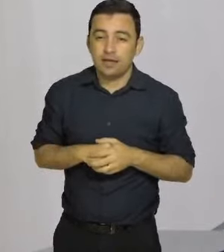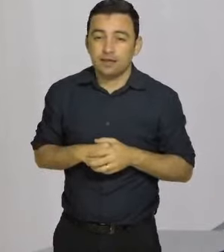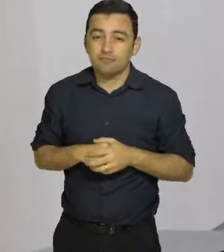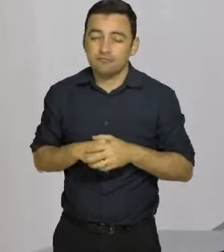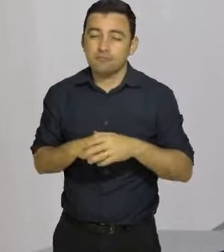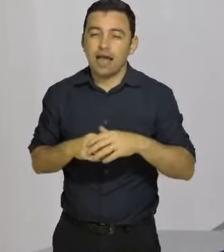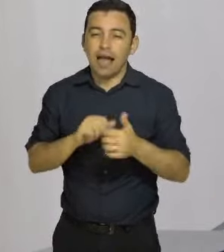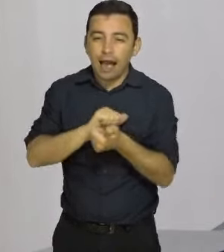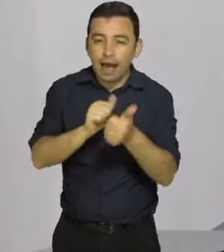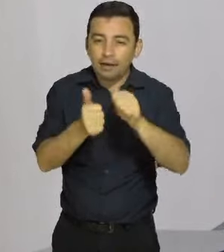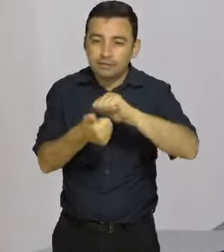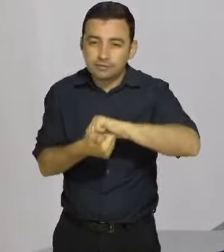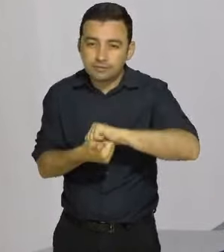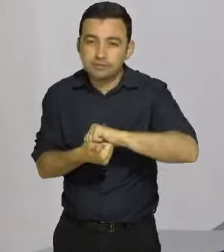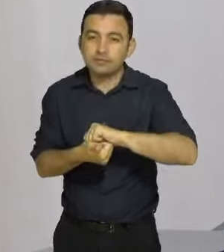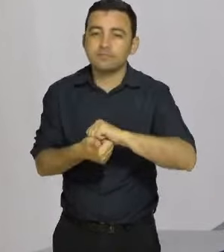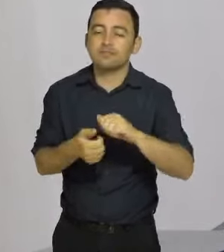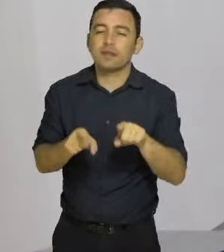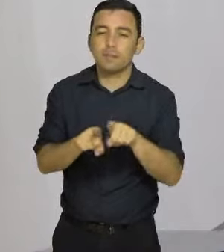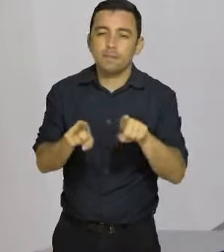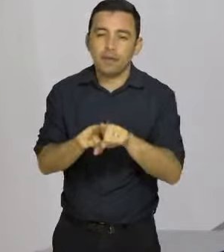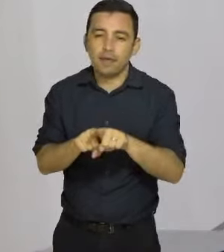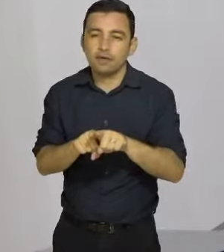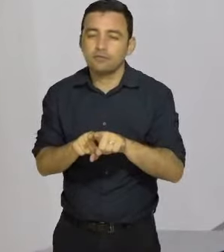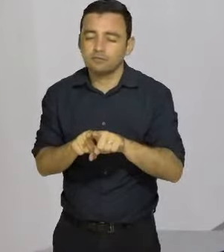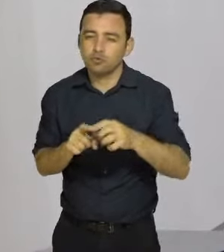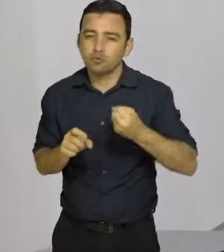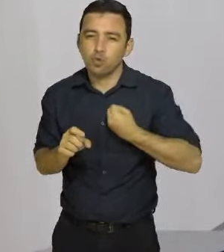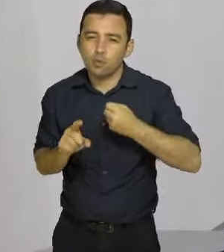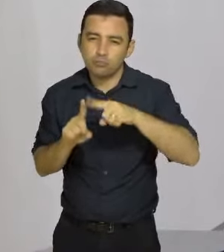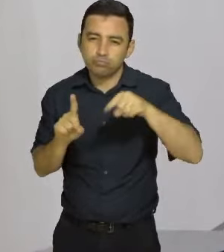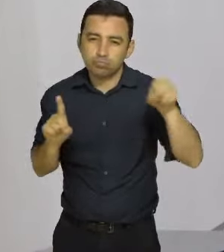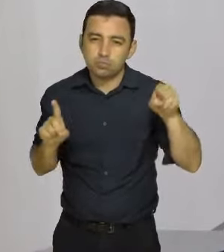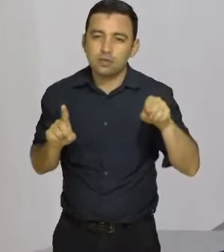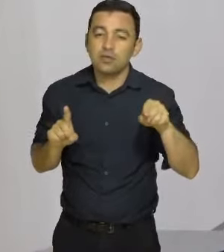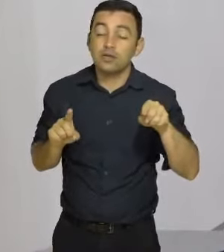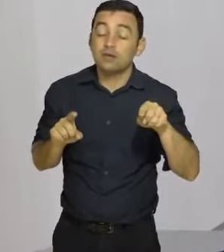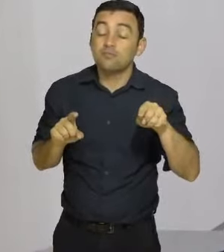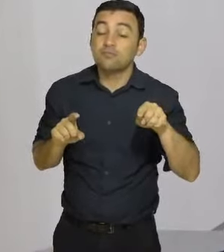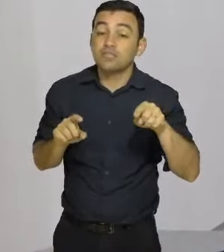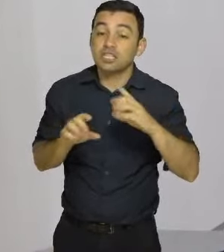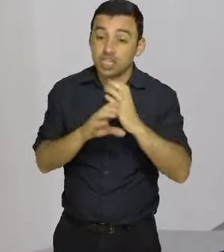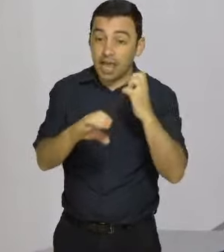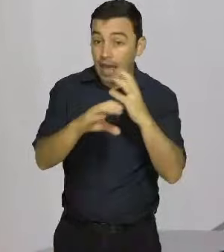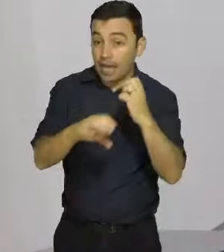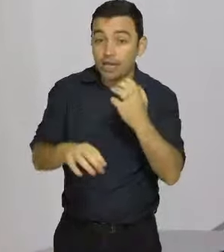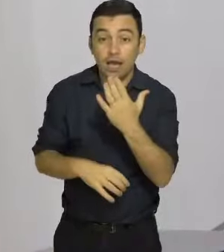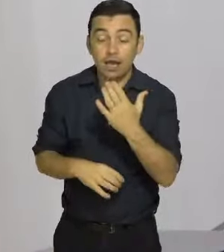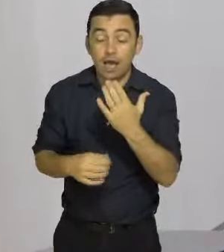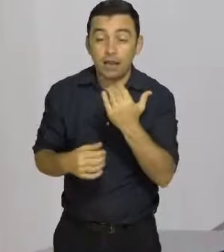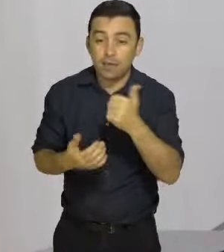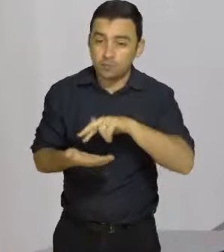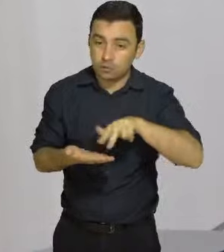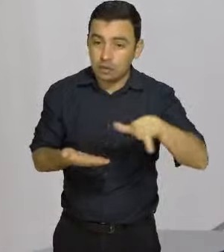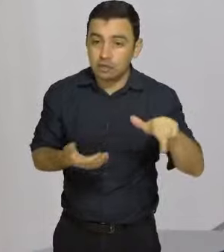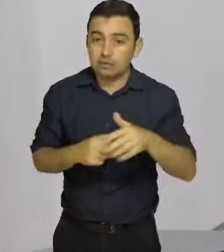cênicas, demografia, engenharia de alimentos, agronomia,